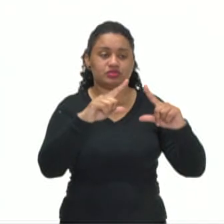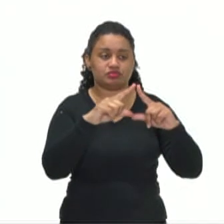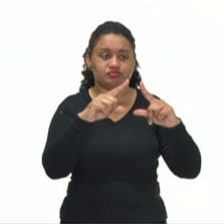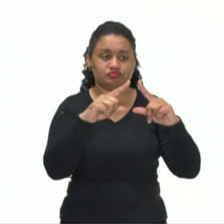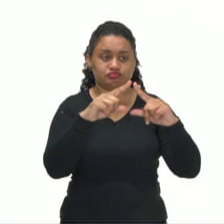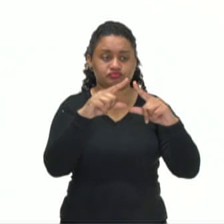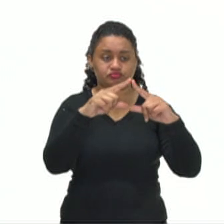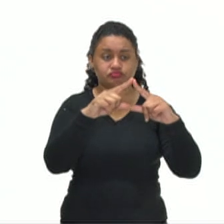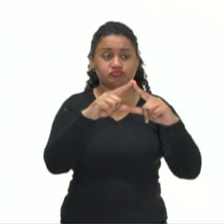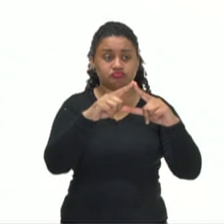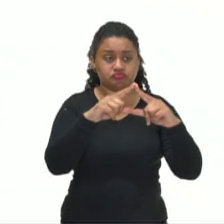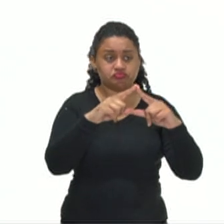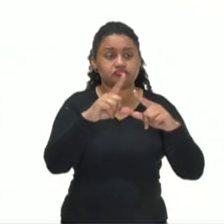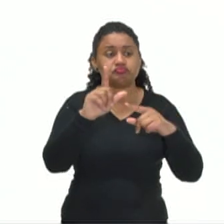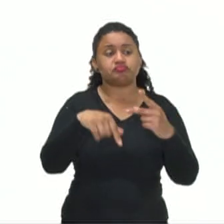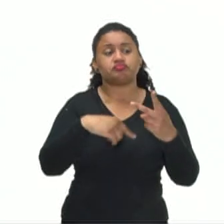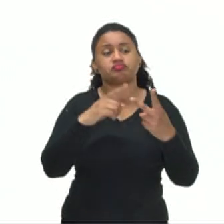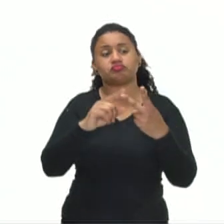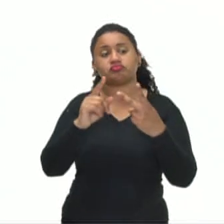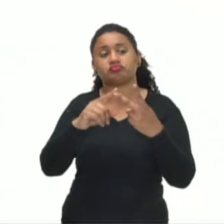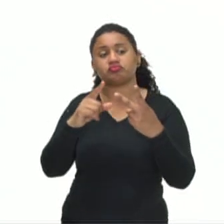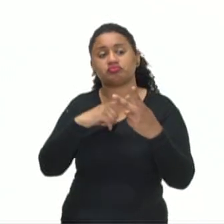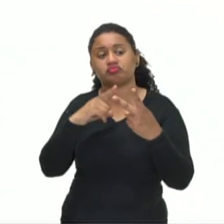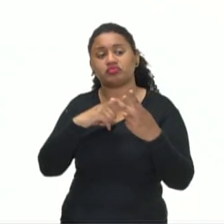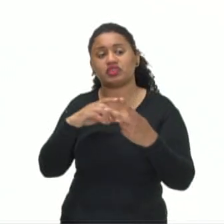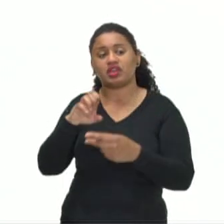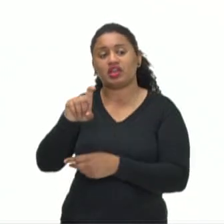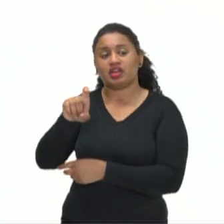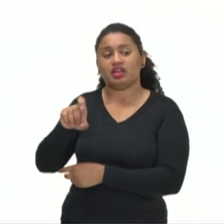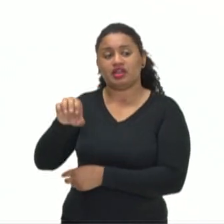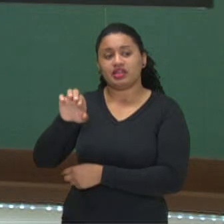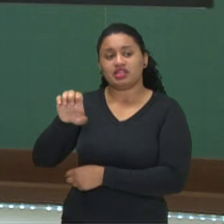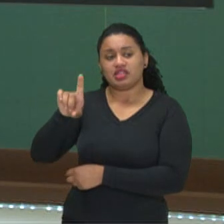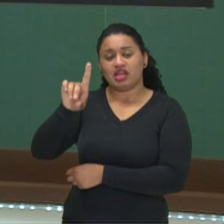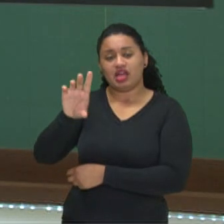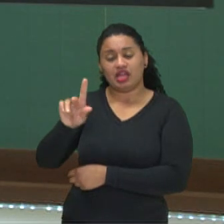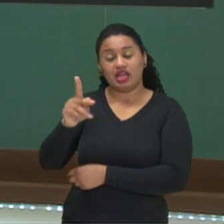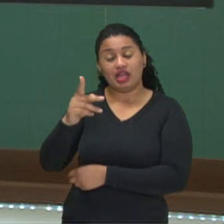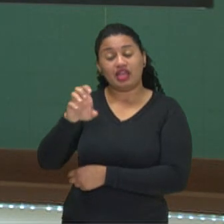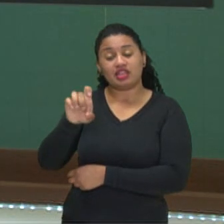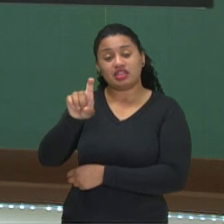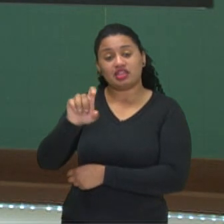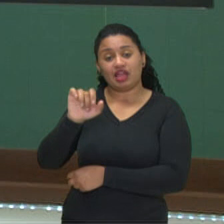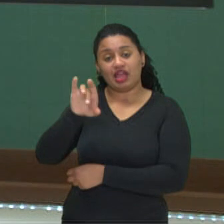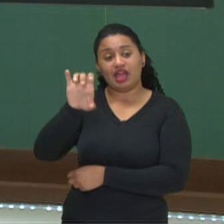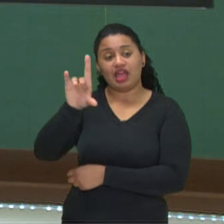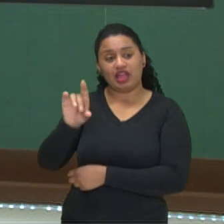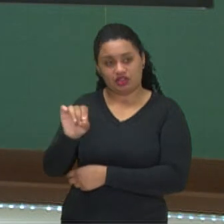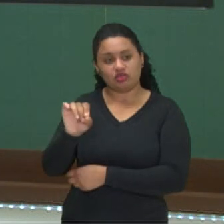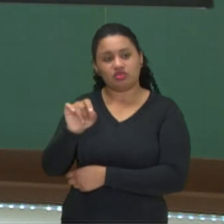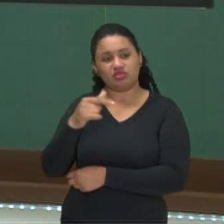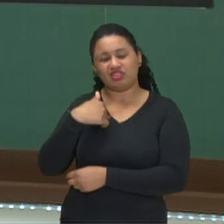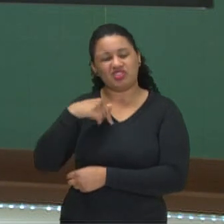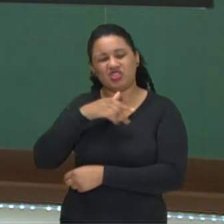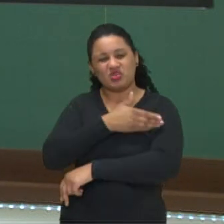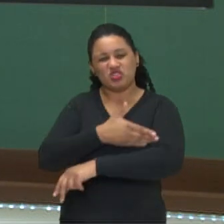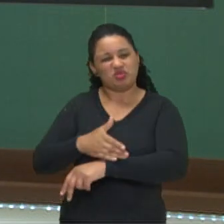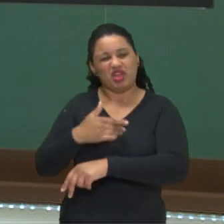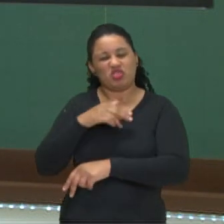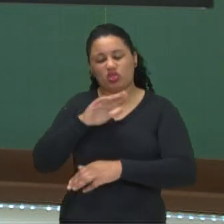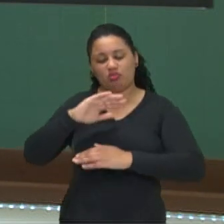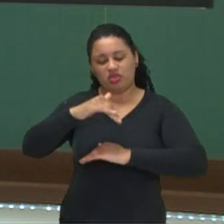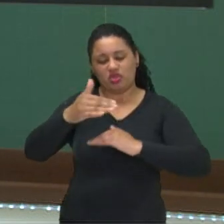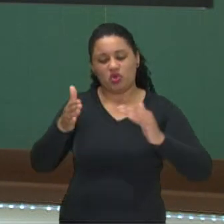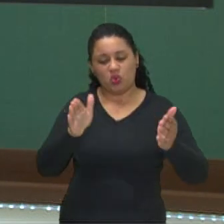triângulos equiláteros. Temos o hexaedro regular, aquele que a gente chama pelo apelido dele, a gente está muito mais acostumado a chamar